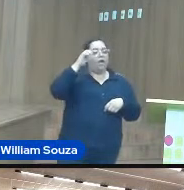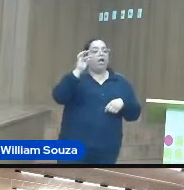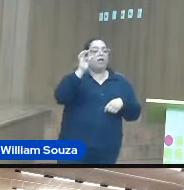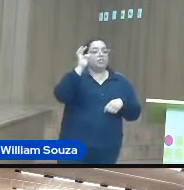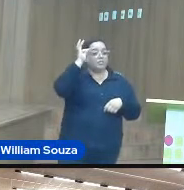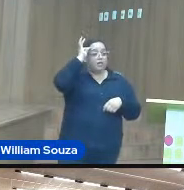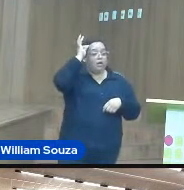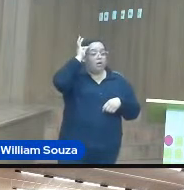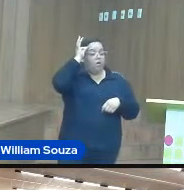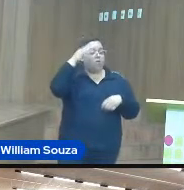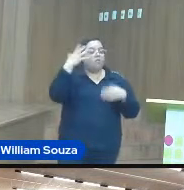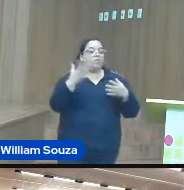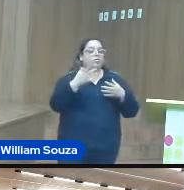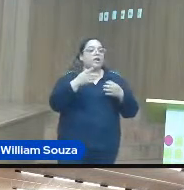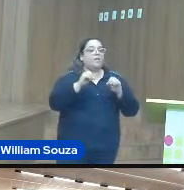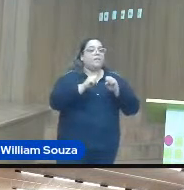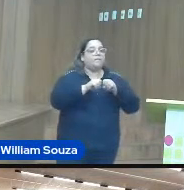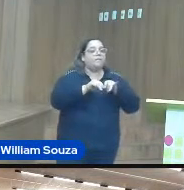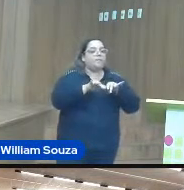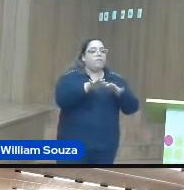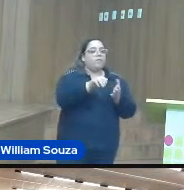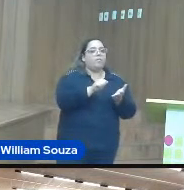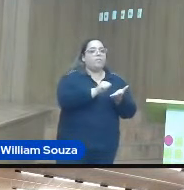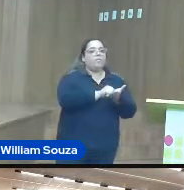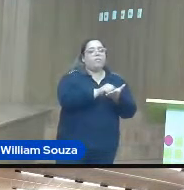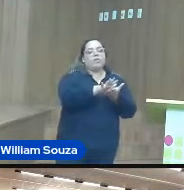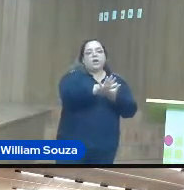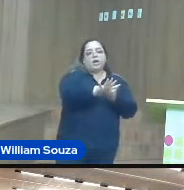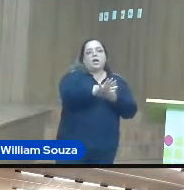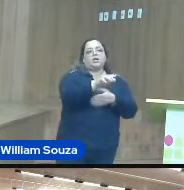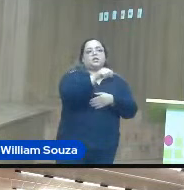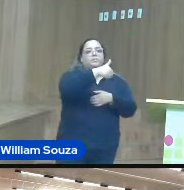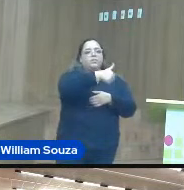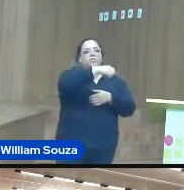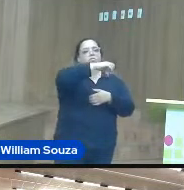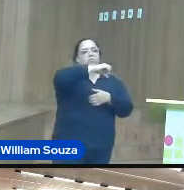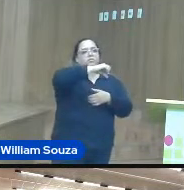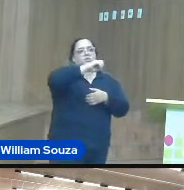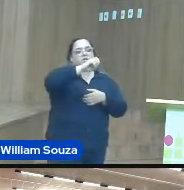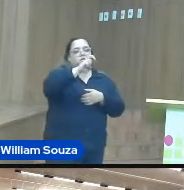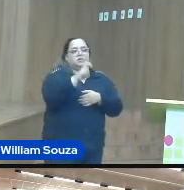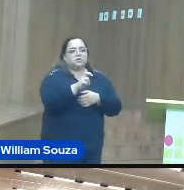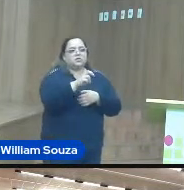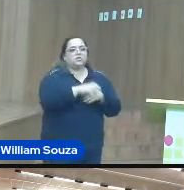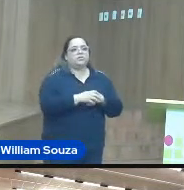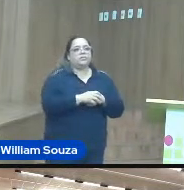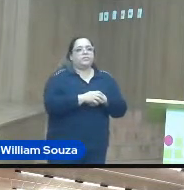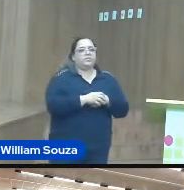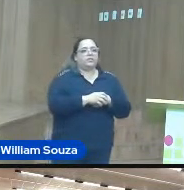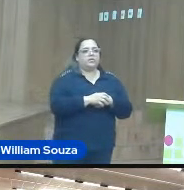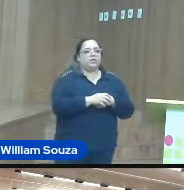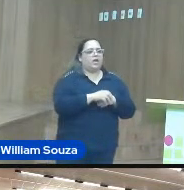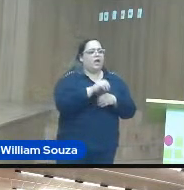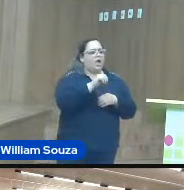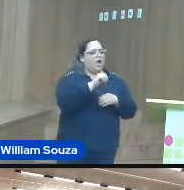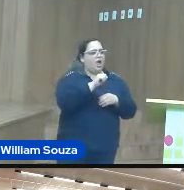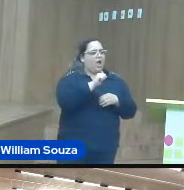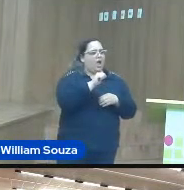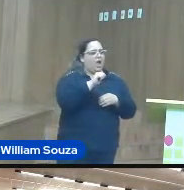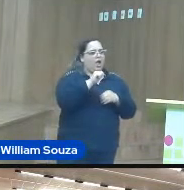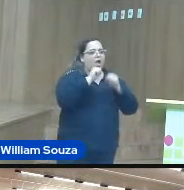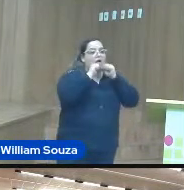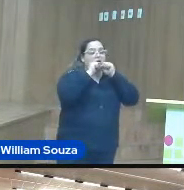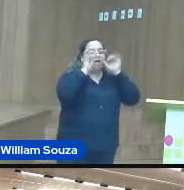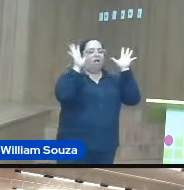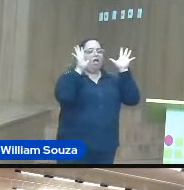em 1905. Então, a teoria Einstein, por exemplo, na ocasião ele era professor da Universidade de